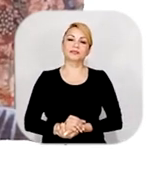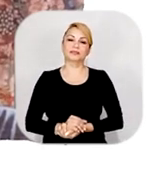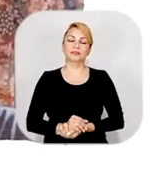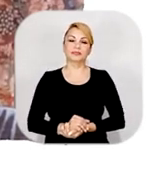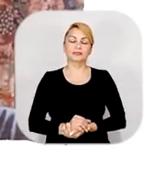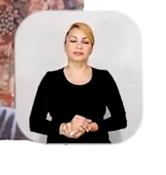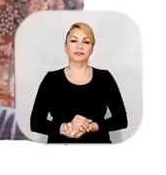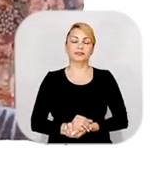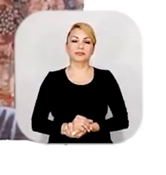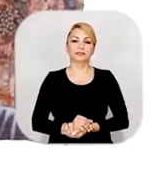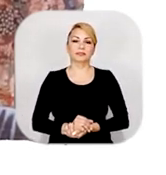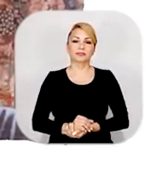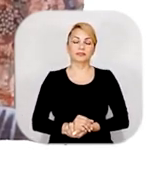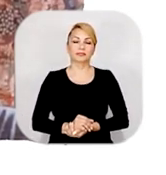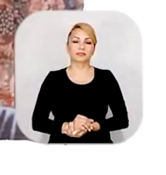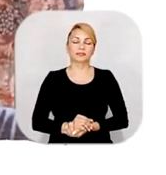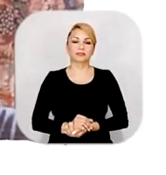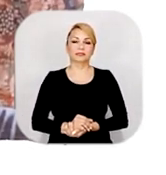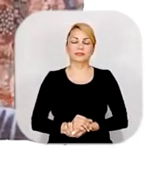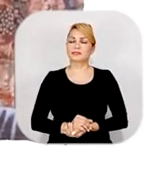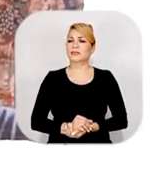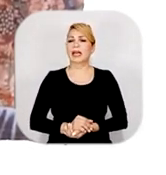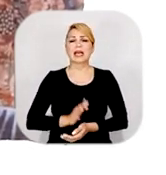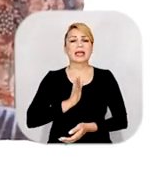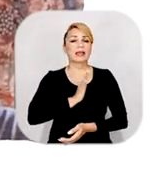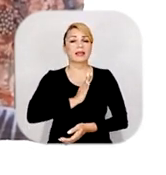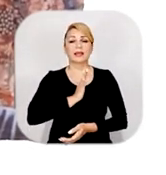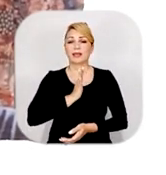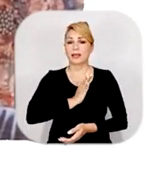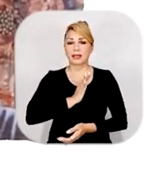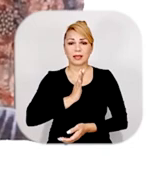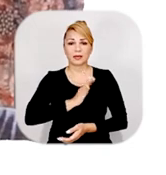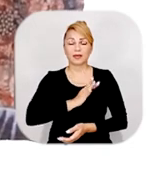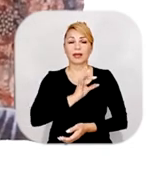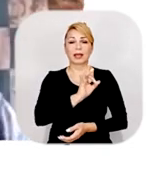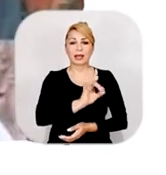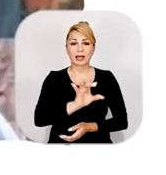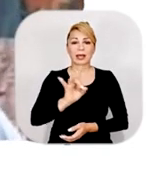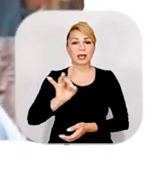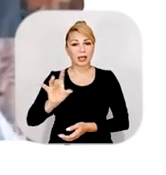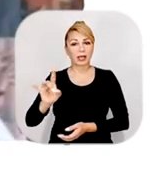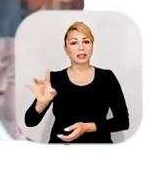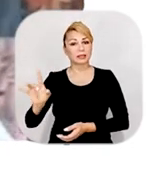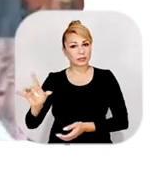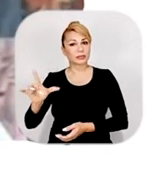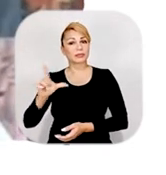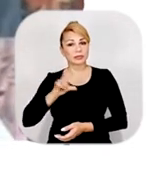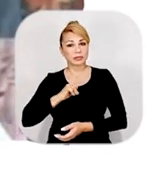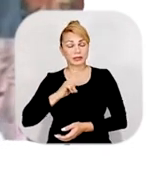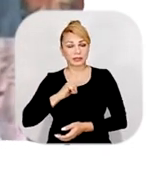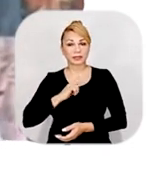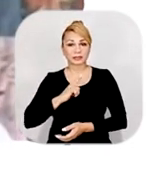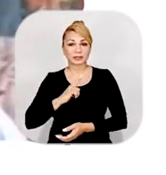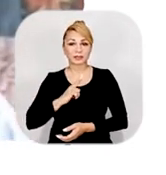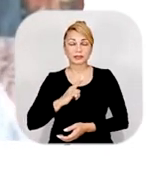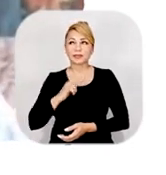suponho qualquer parte do mundo, são muito ricos e cada um inventou seu próprio